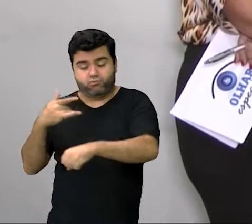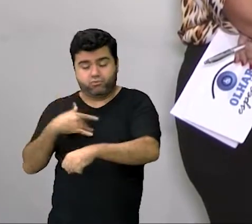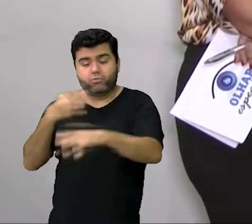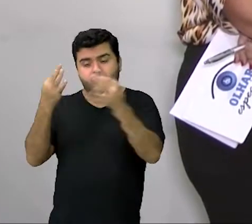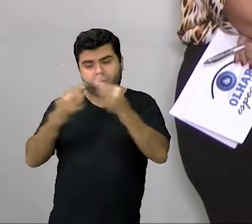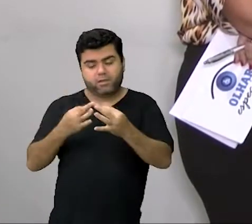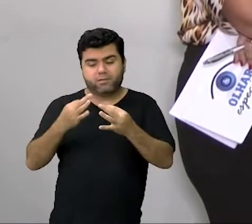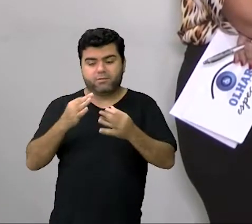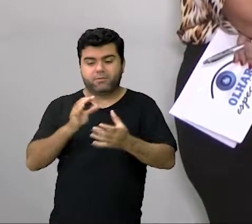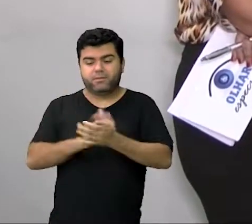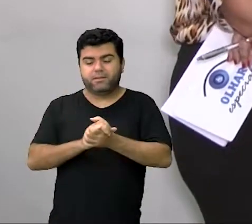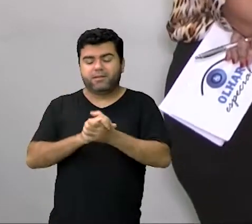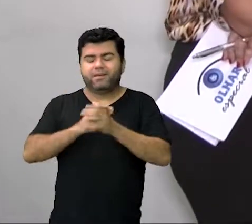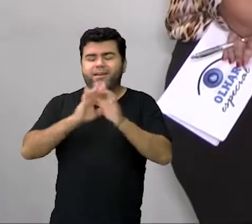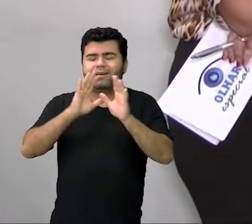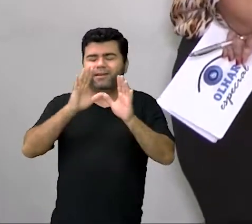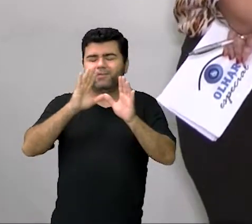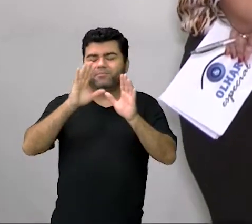Desculpa, qual que foi a pergunta?